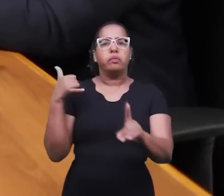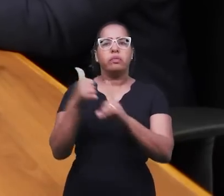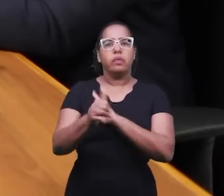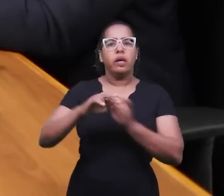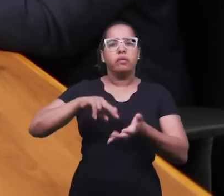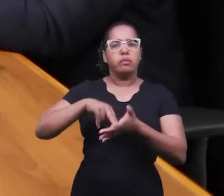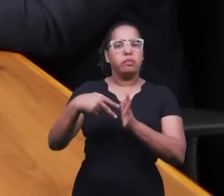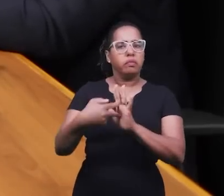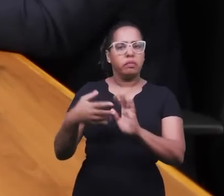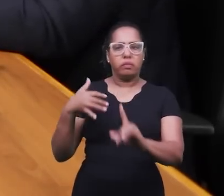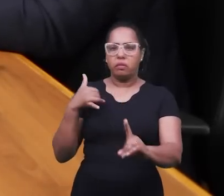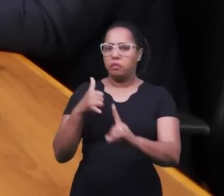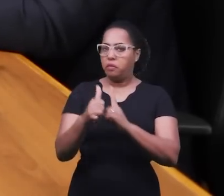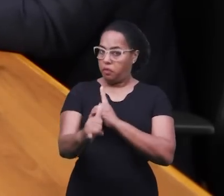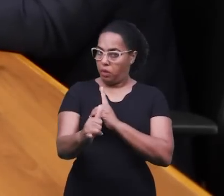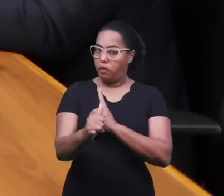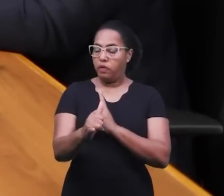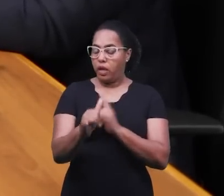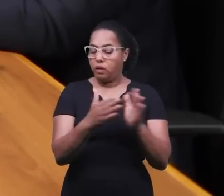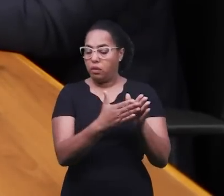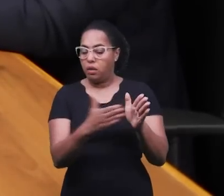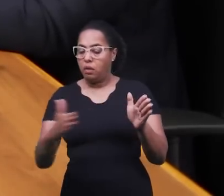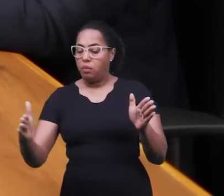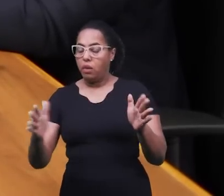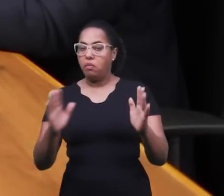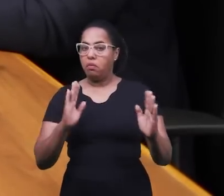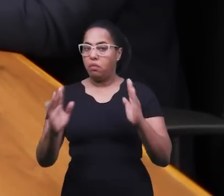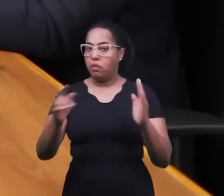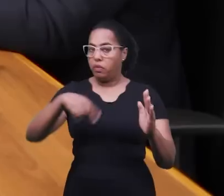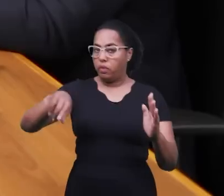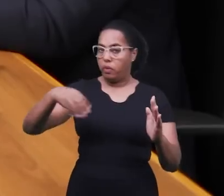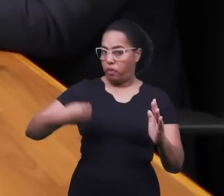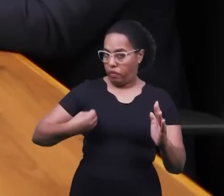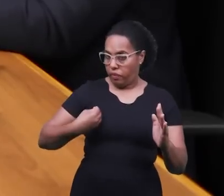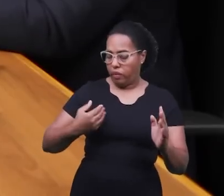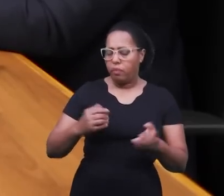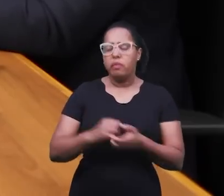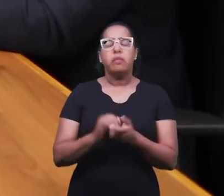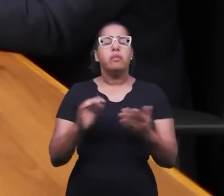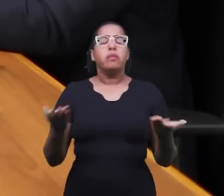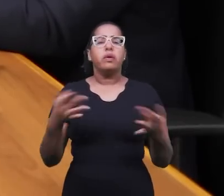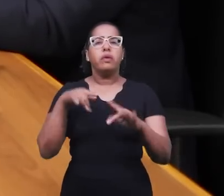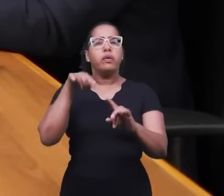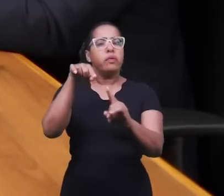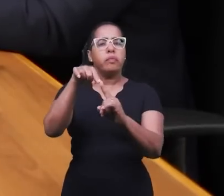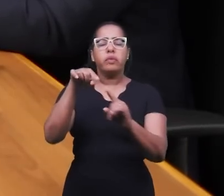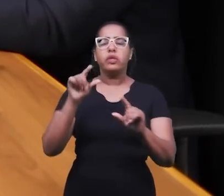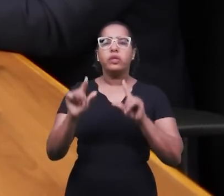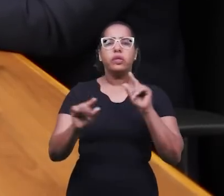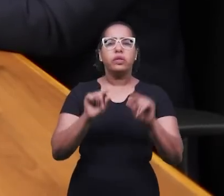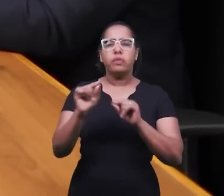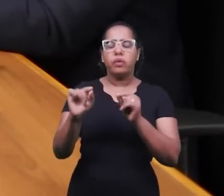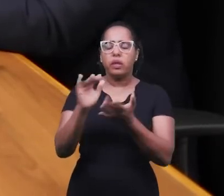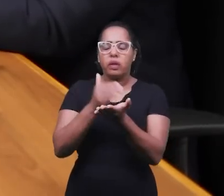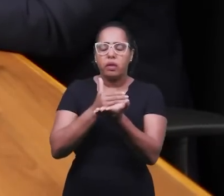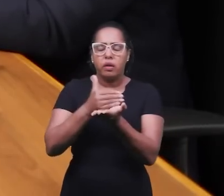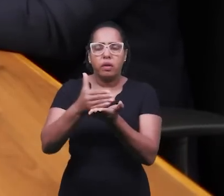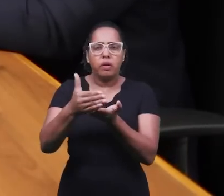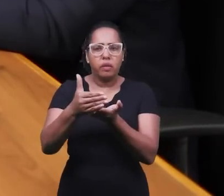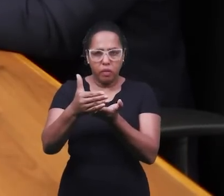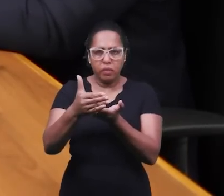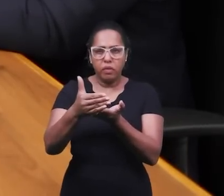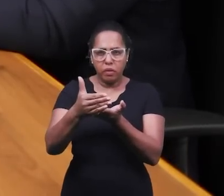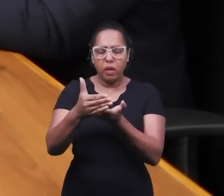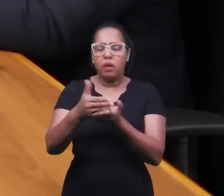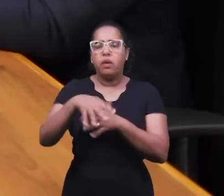o significado profético disso, a aplicação para os nossos dias hoje. Mas o objetivo nosso agora nesse primeiro momento é fazer uma introdução, né?